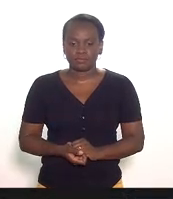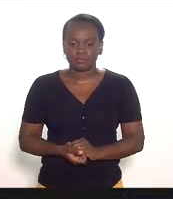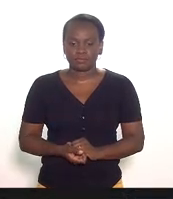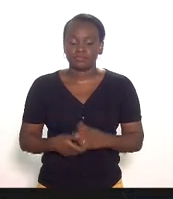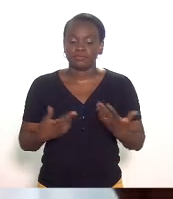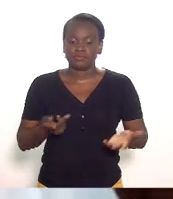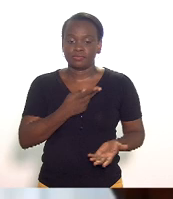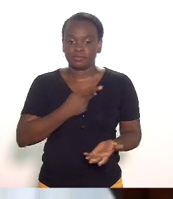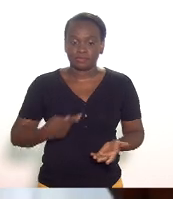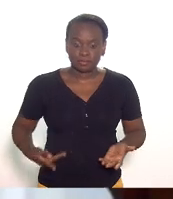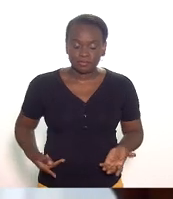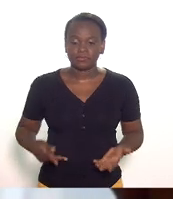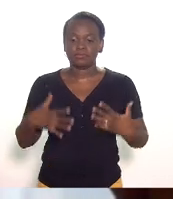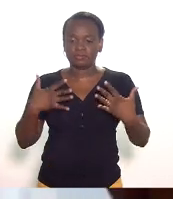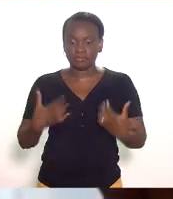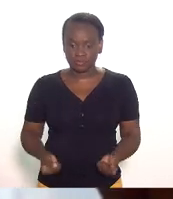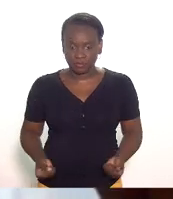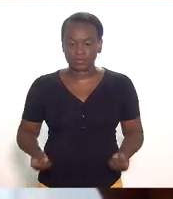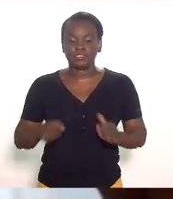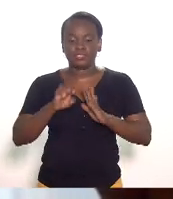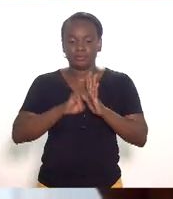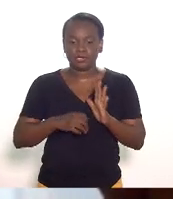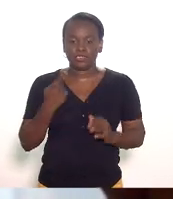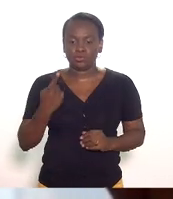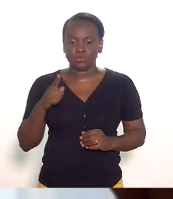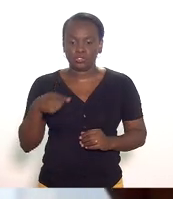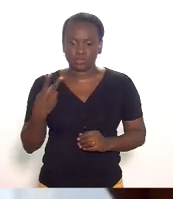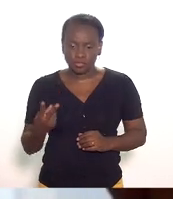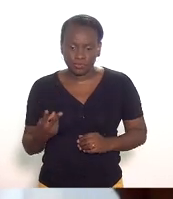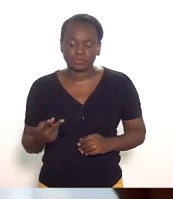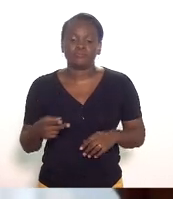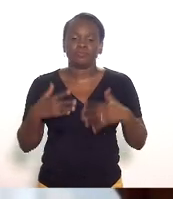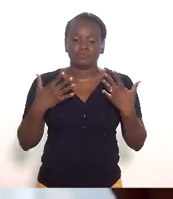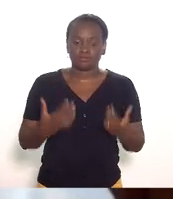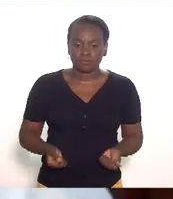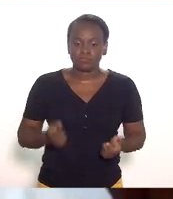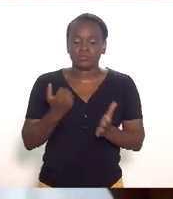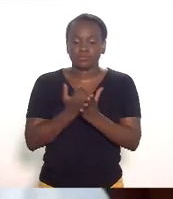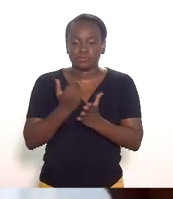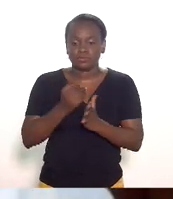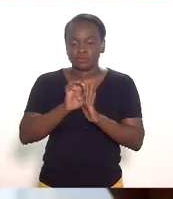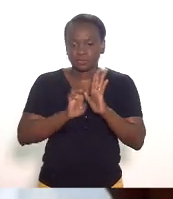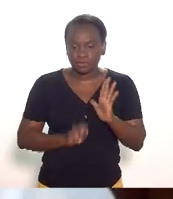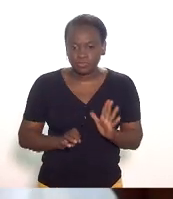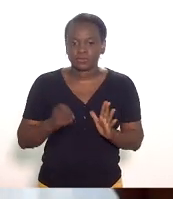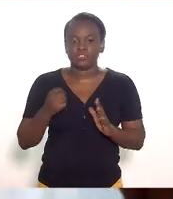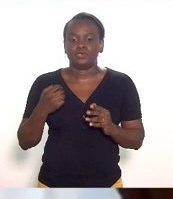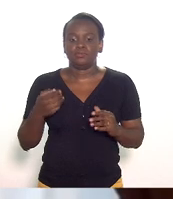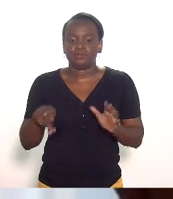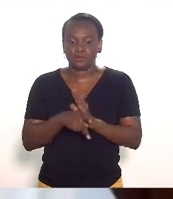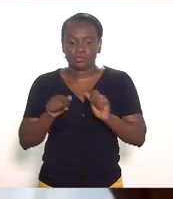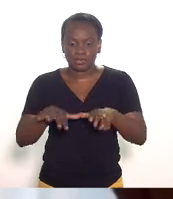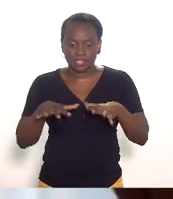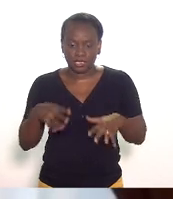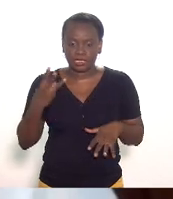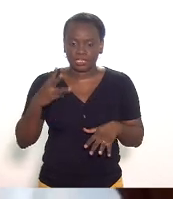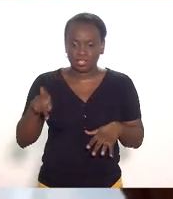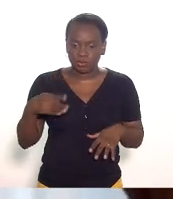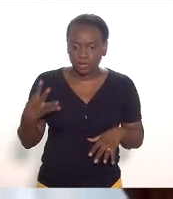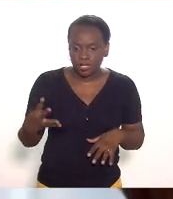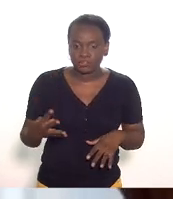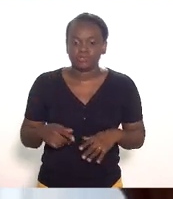Senhor presidente, o parecer é favorável às emendas 1 e 2, favorável com subemenda aglutinativa às emendas de plenário 3 e